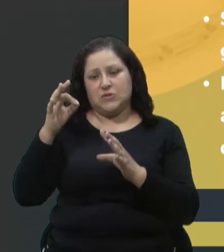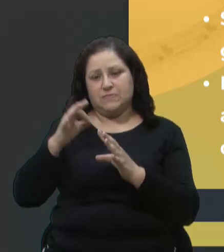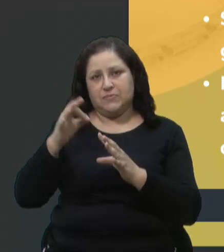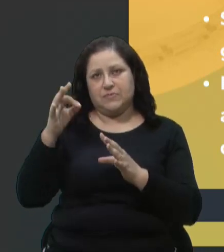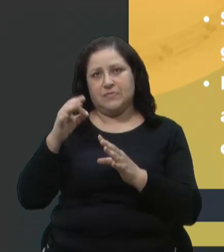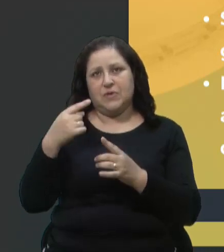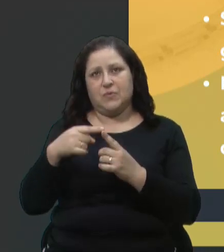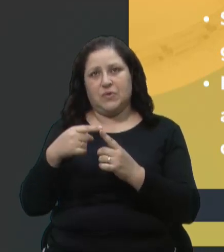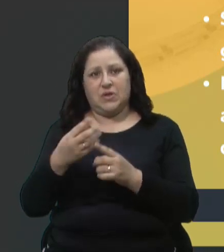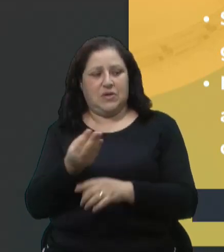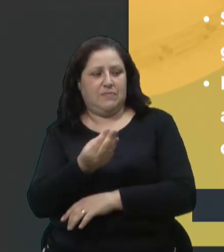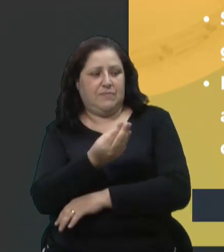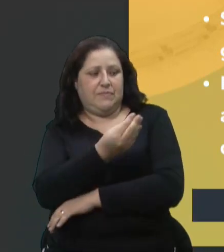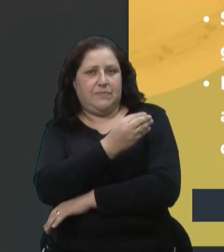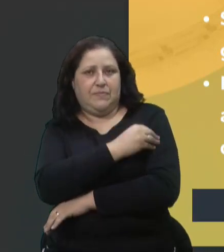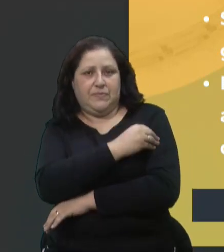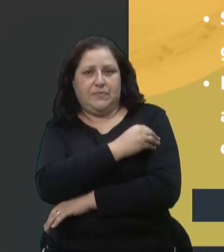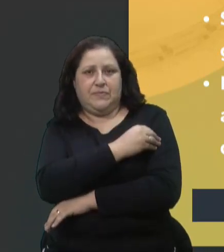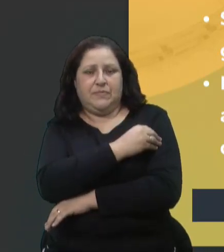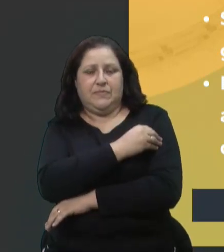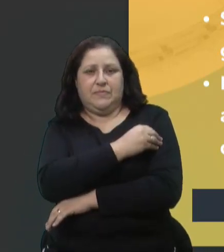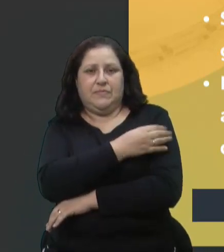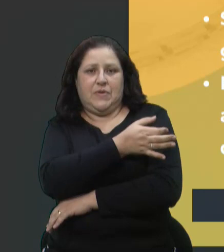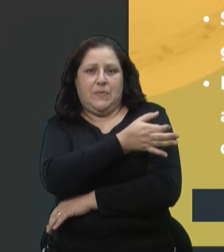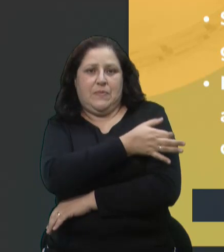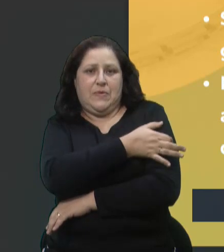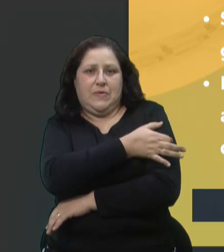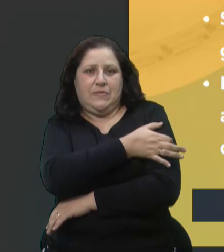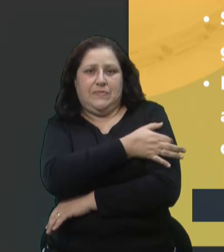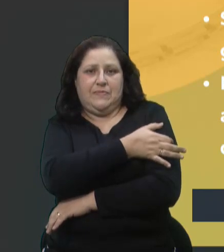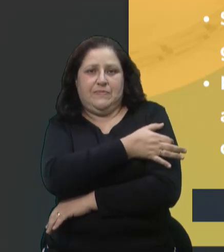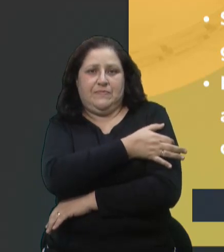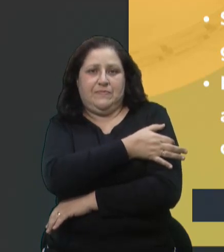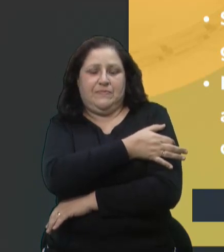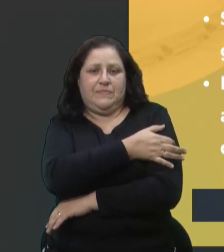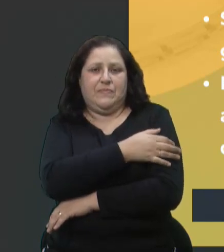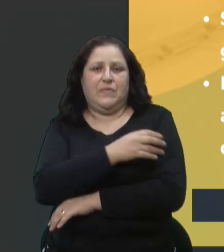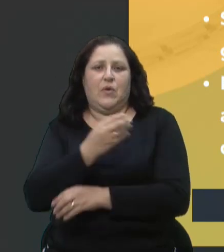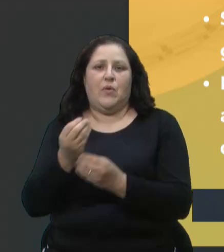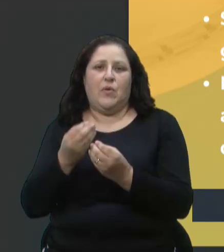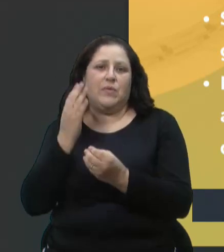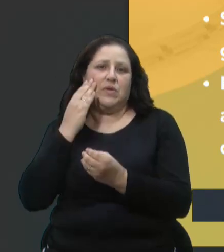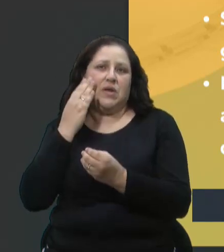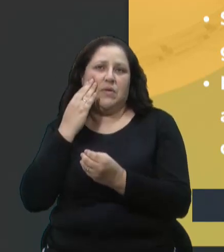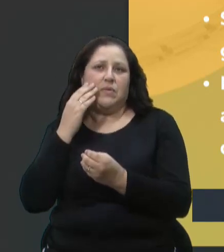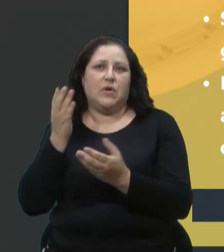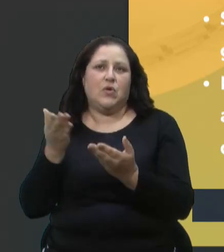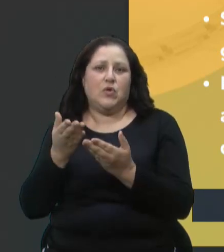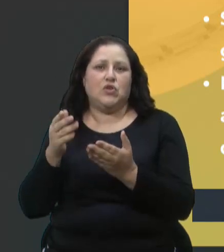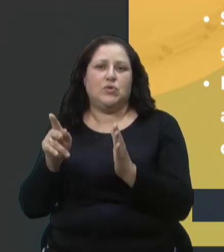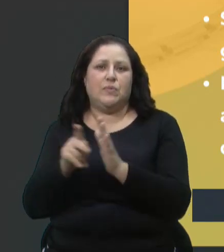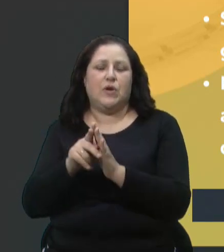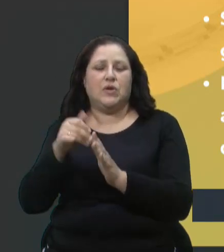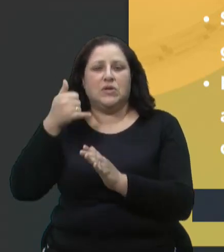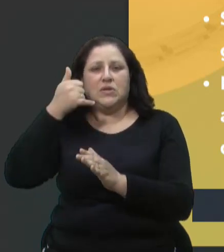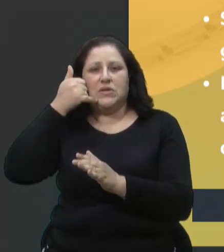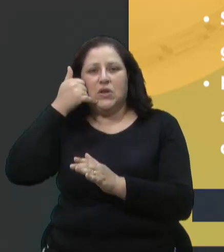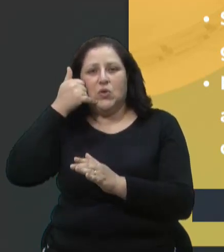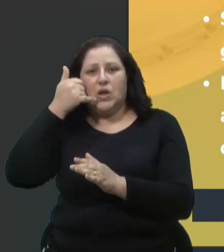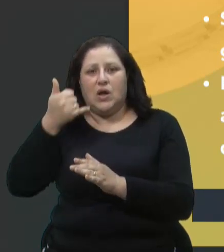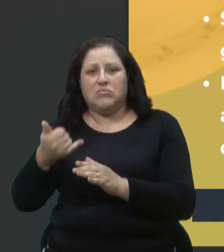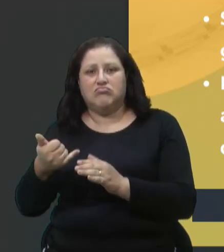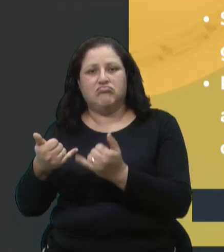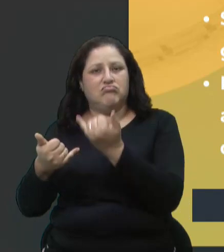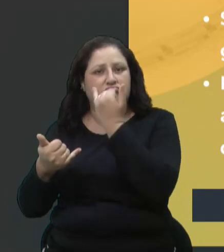colocação desse equipamento no braço da criança, e que a medição hoje pode ser feita pelo celular. E